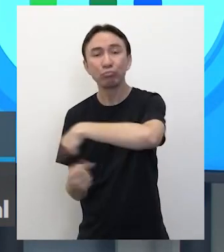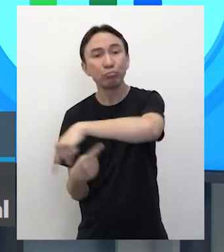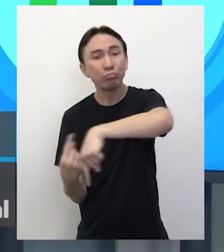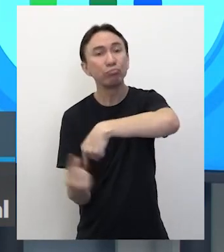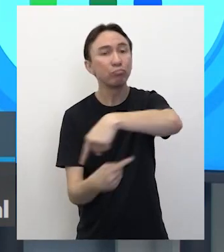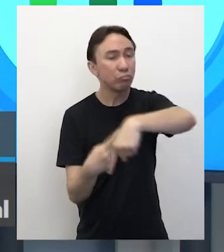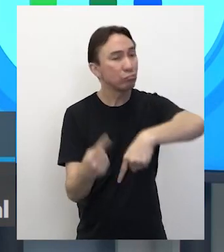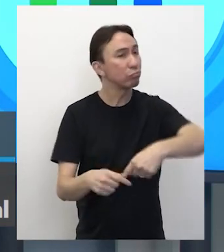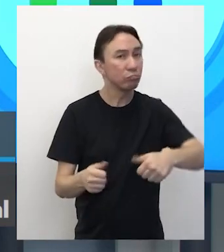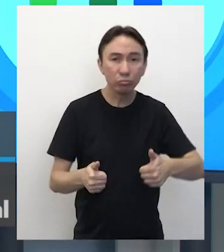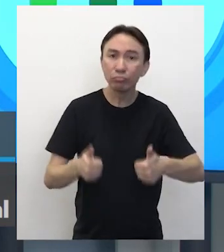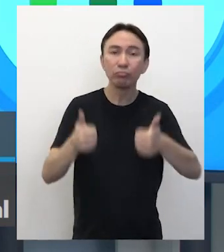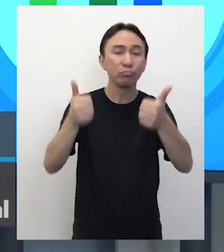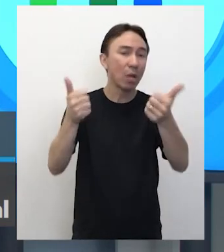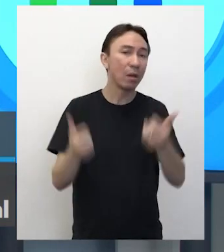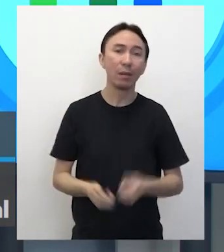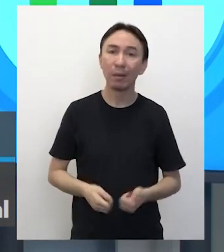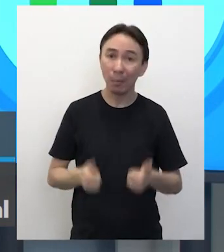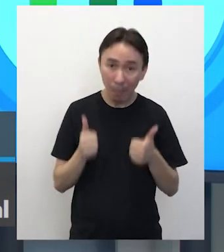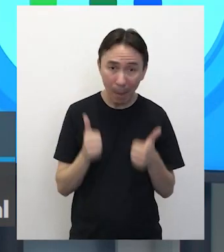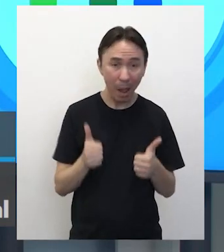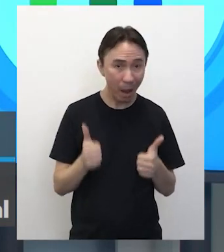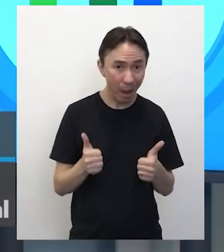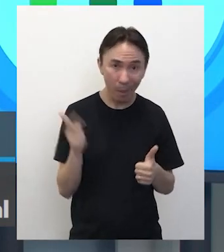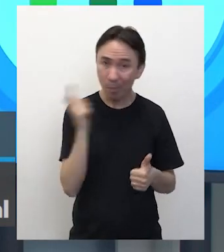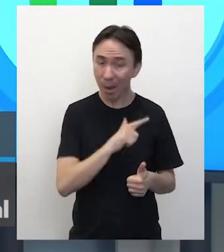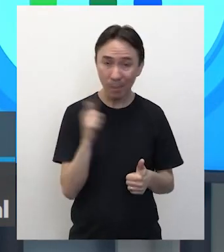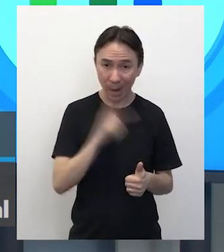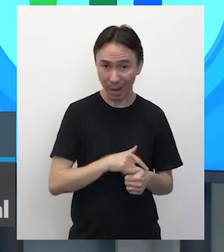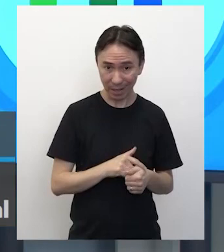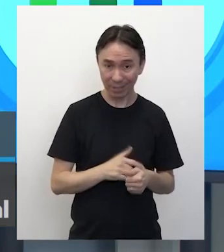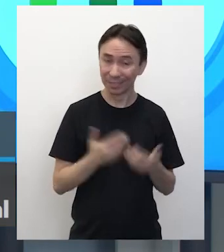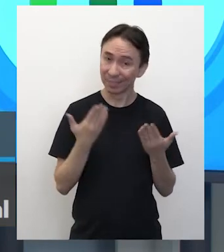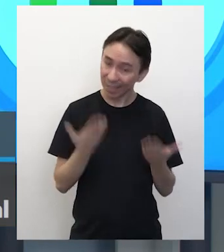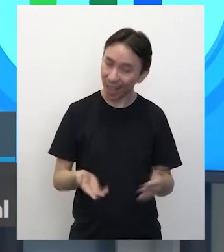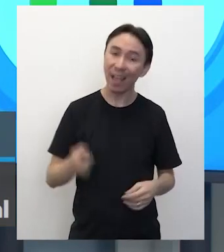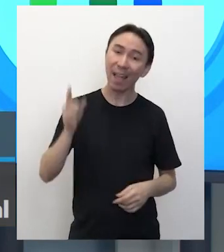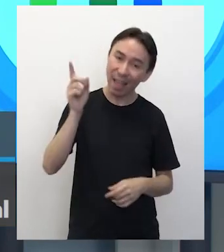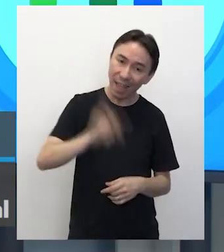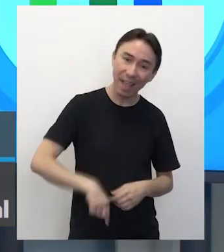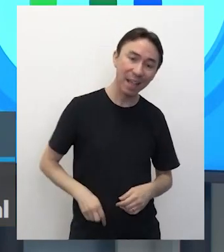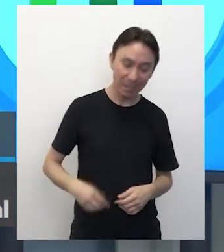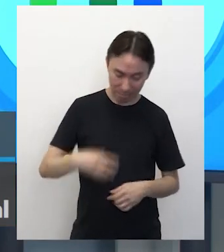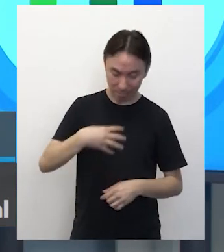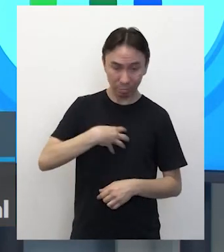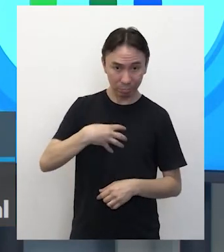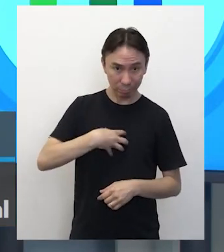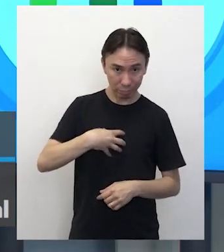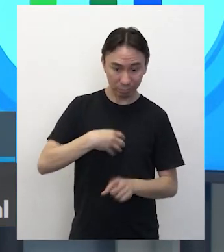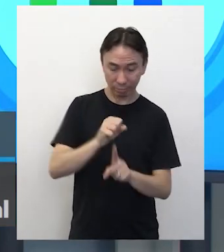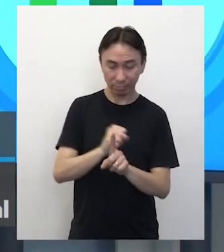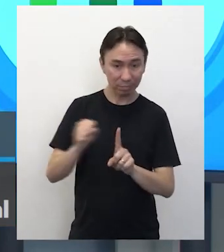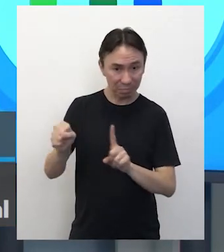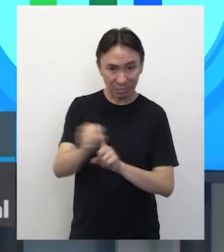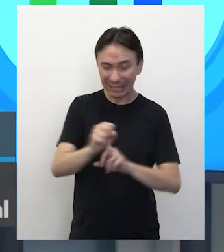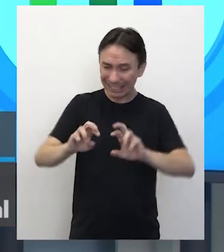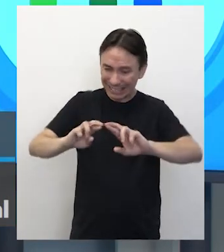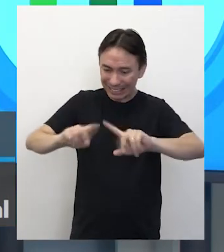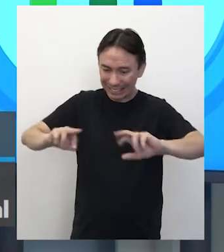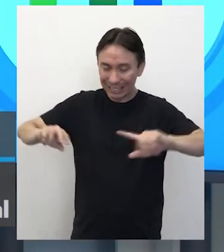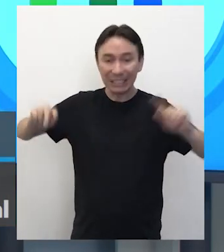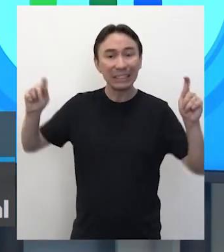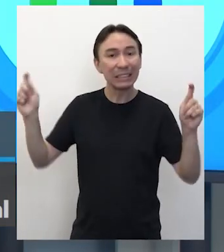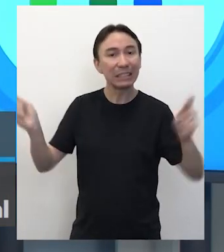vez mais harmoniosa na nossa sociedade. Isto são as competências socioemocionais. Aí vocês vão me dizer, ai, Pro,